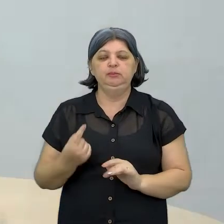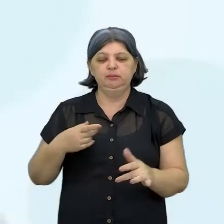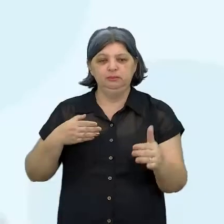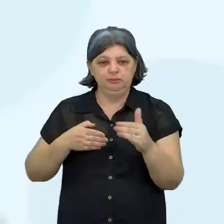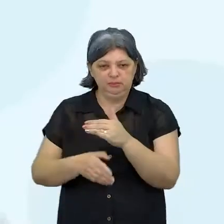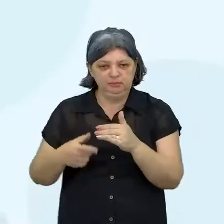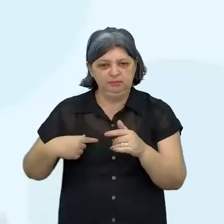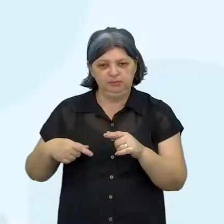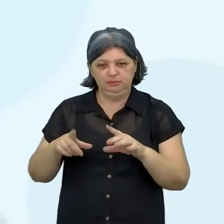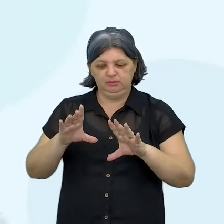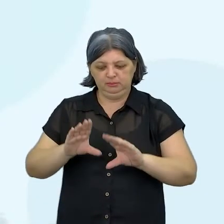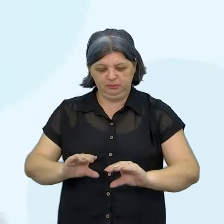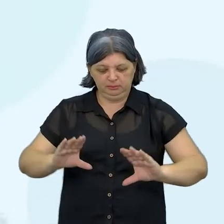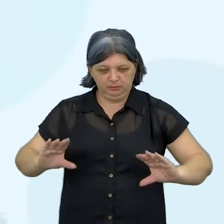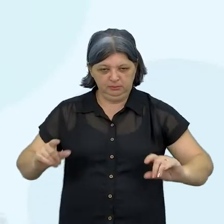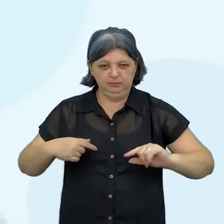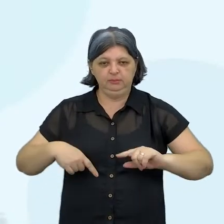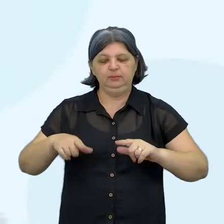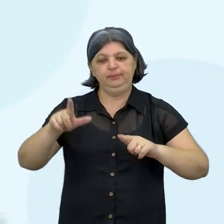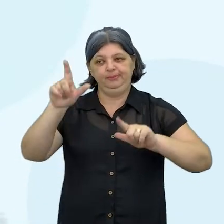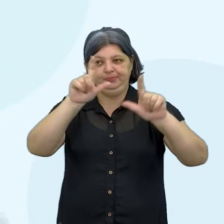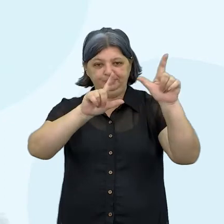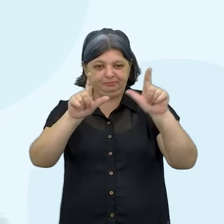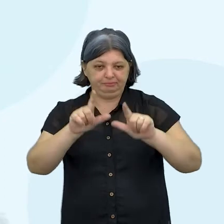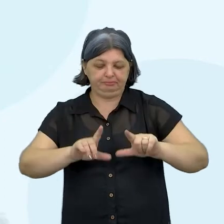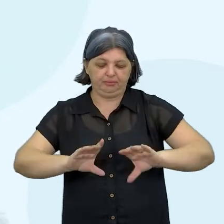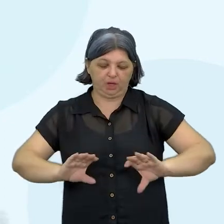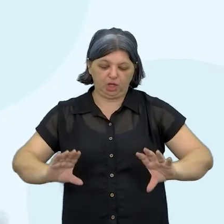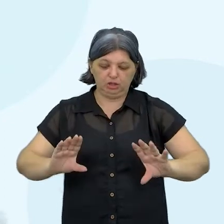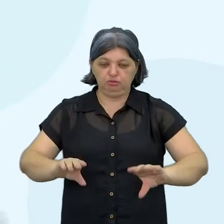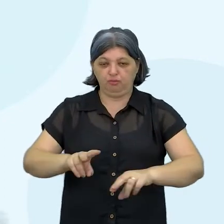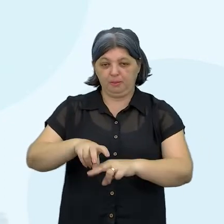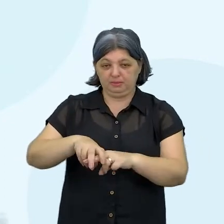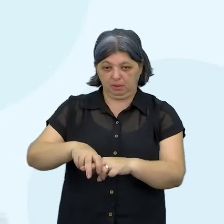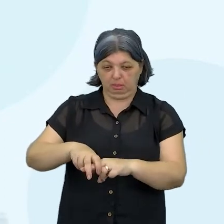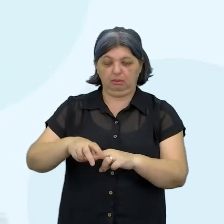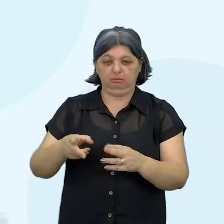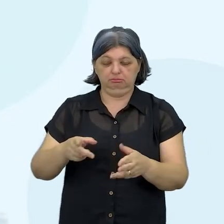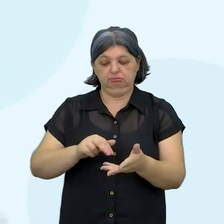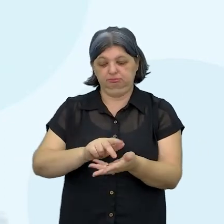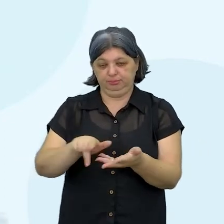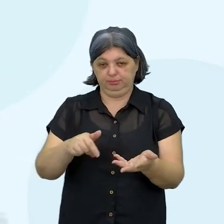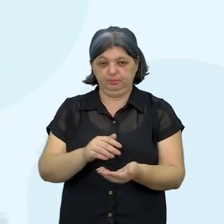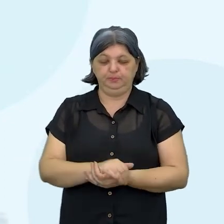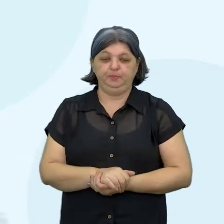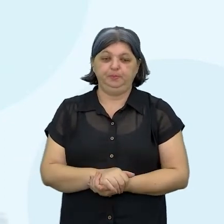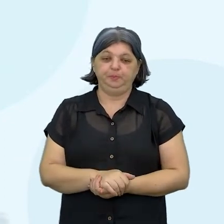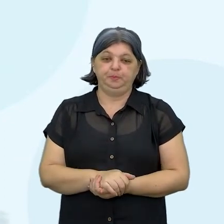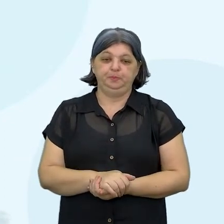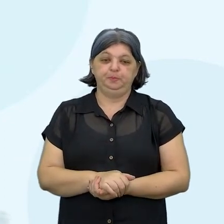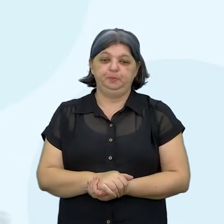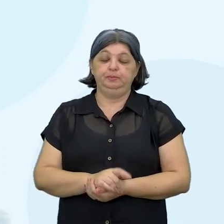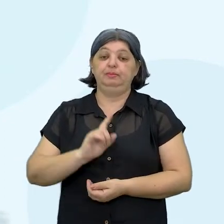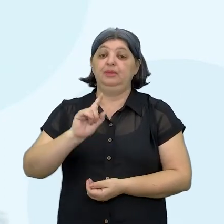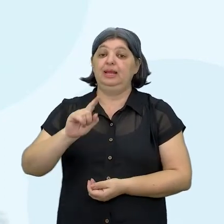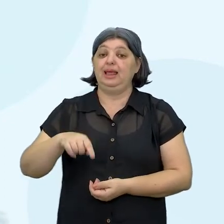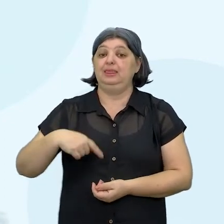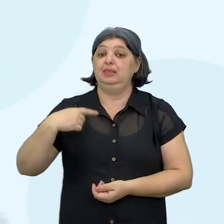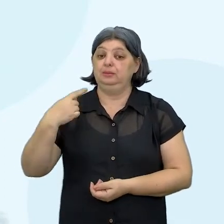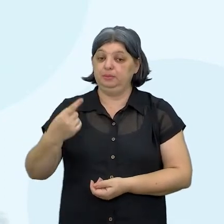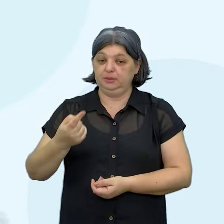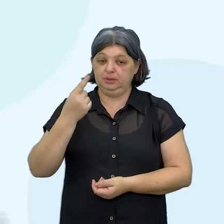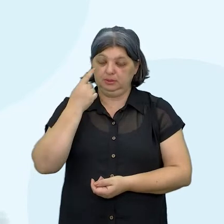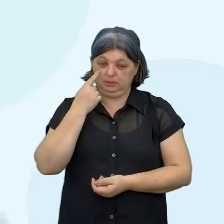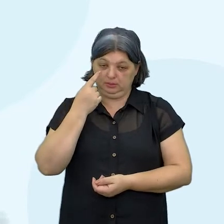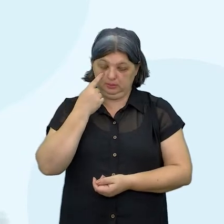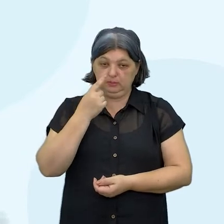sala de estar, onde geralmente fica a TV, o sofá, todas essas coisas. Mais adiante, vocês estão vendo que eu